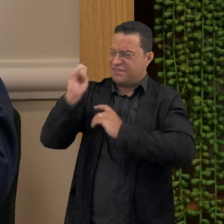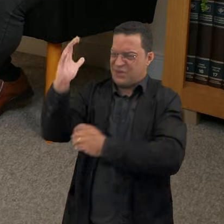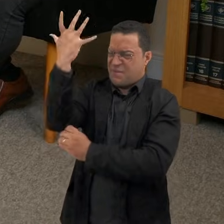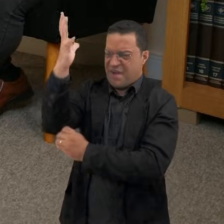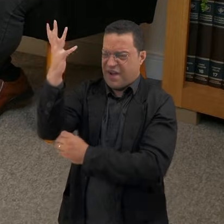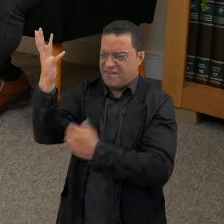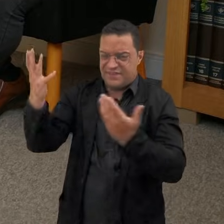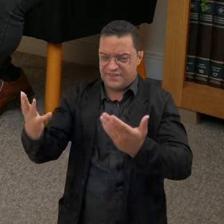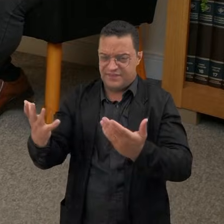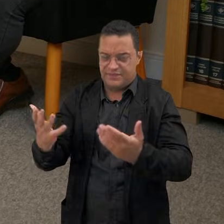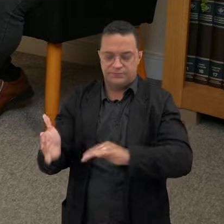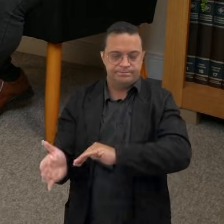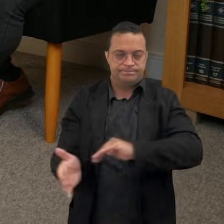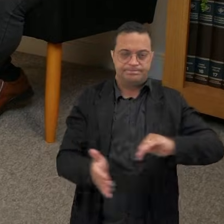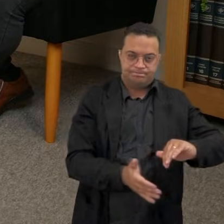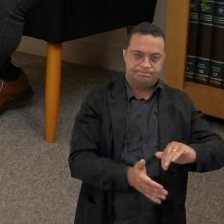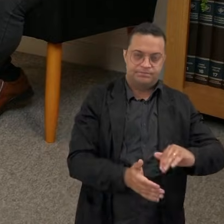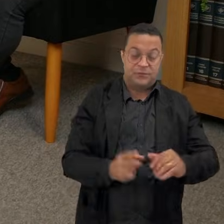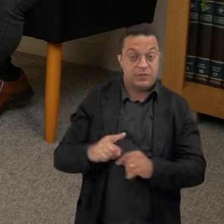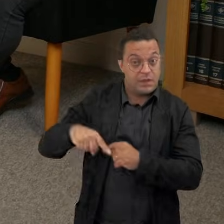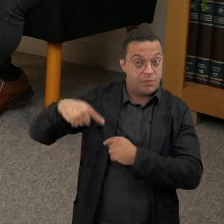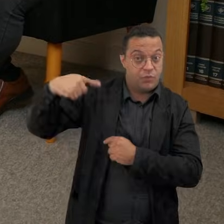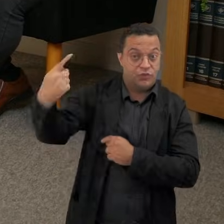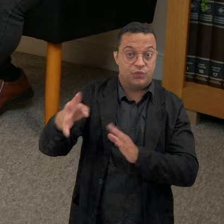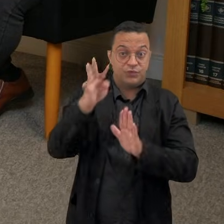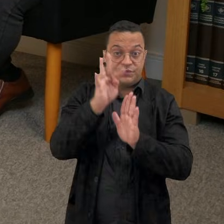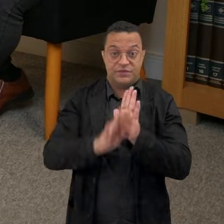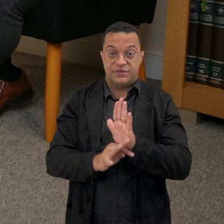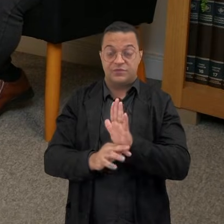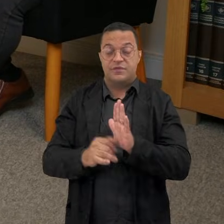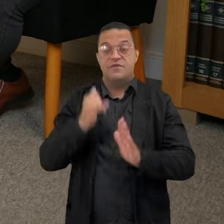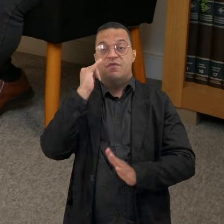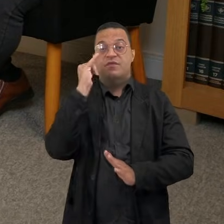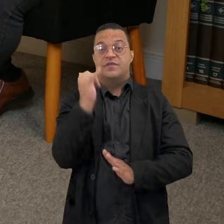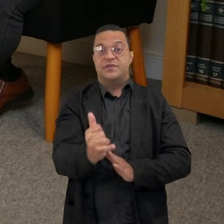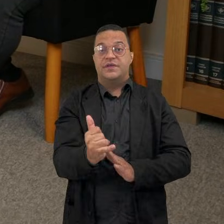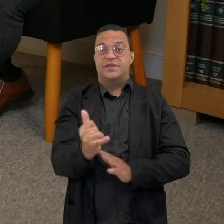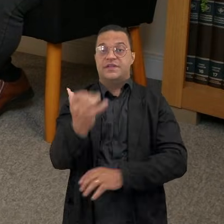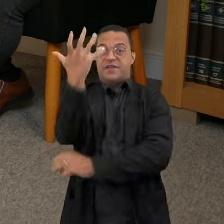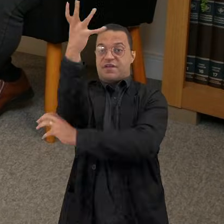diz: seque-se a figueira. O que representou isso, pastor Fernando?